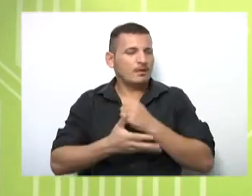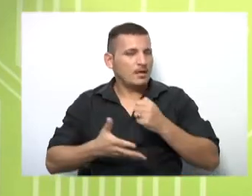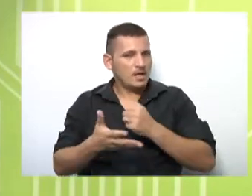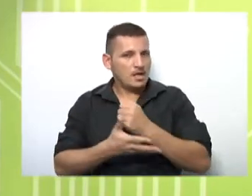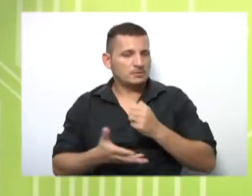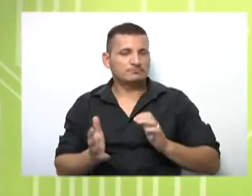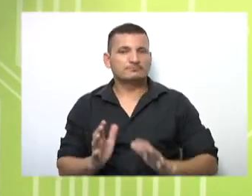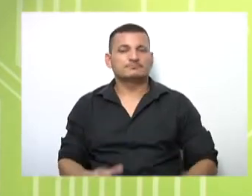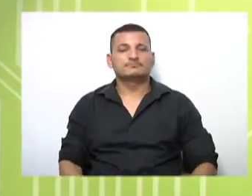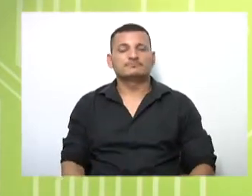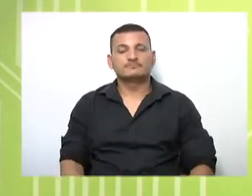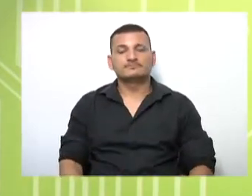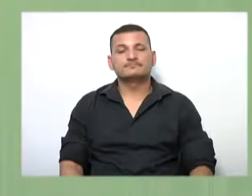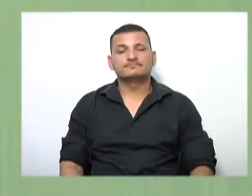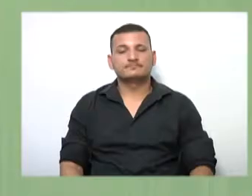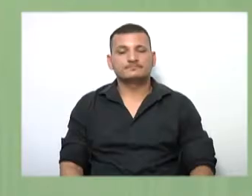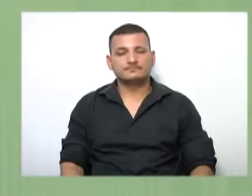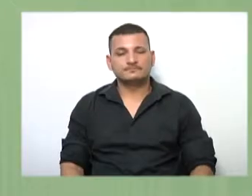detalhes no slide.